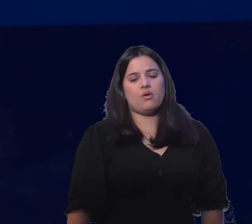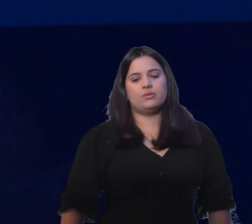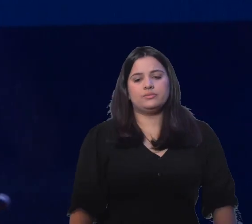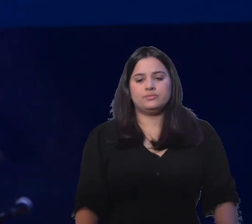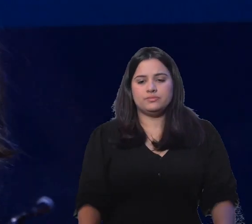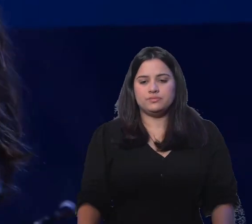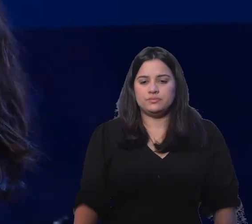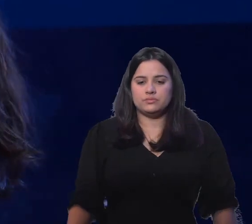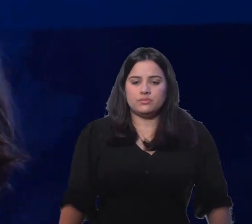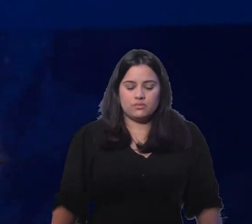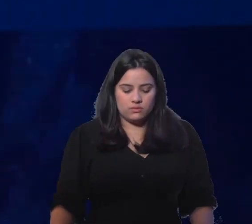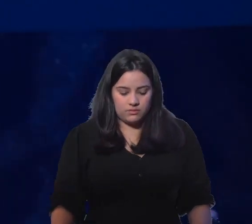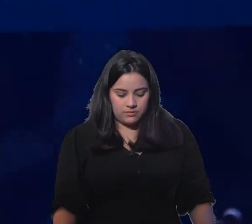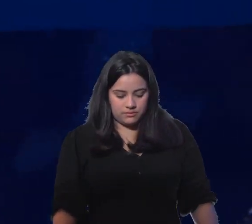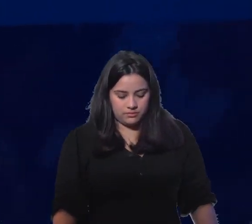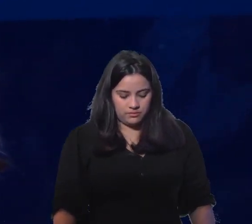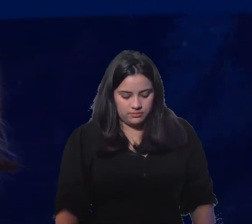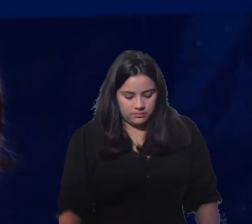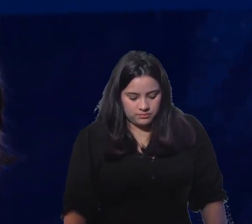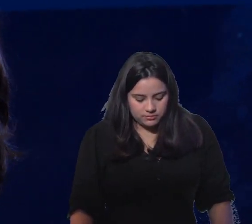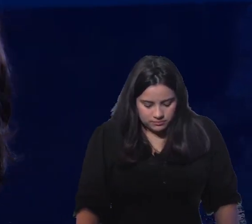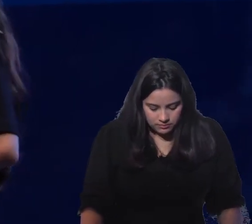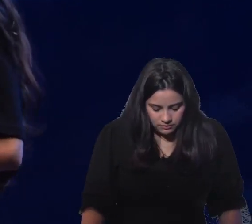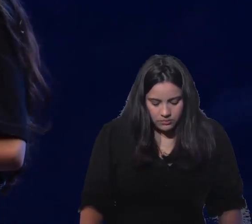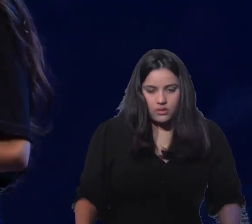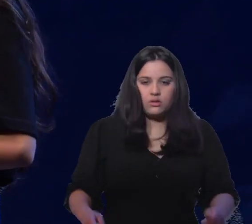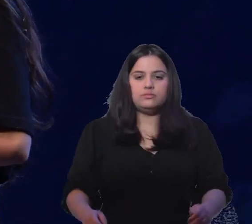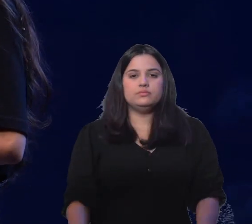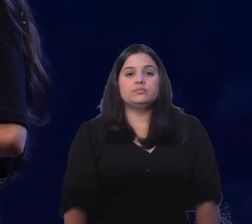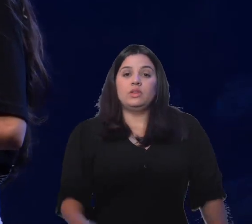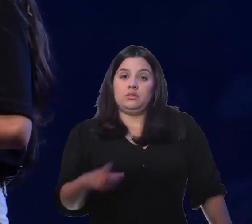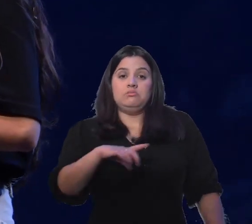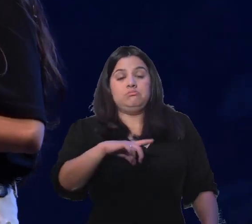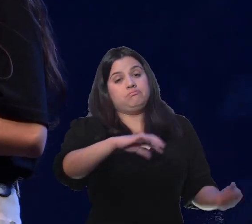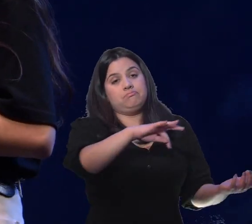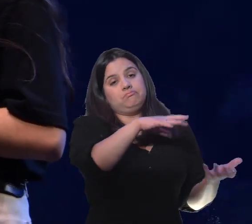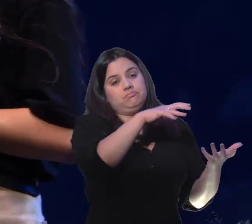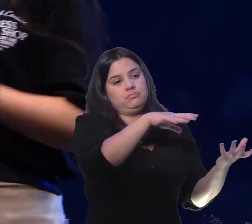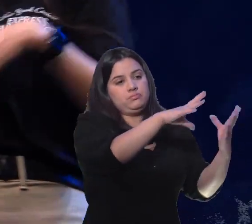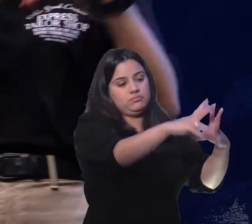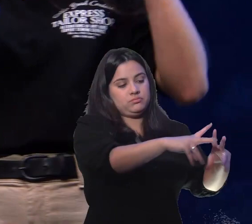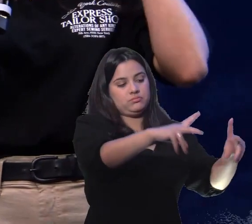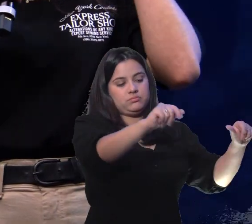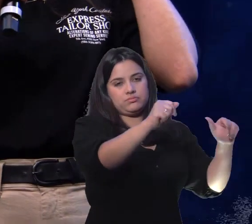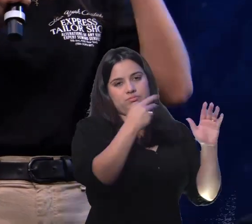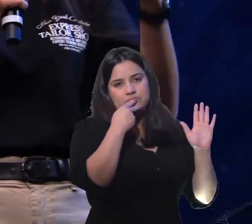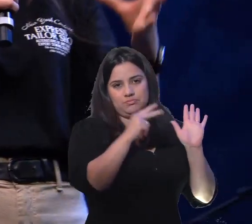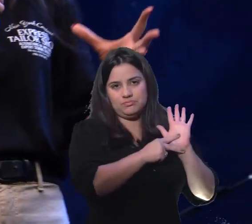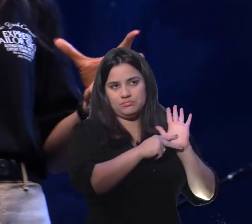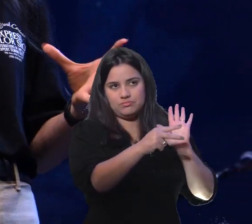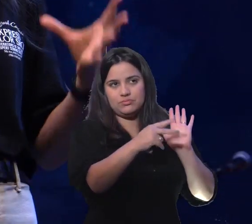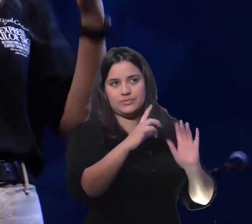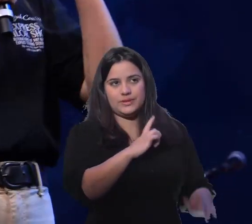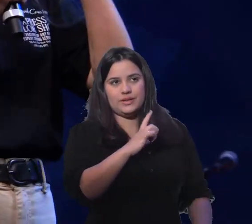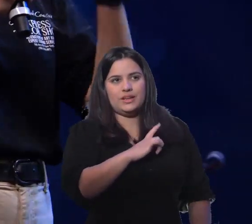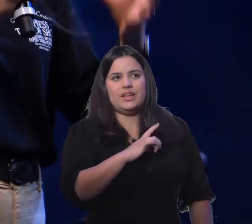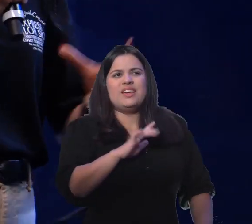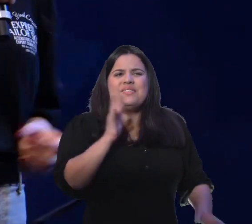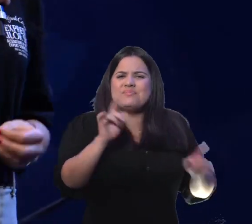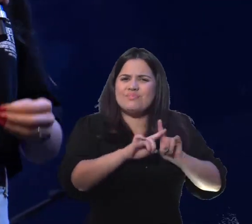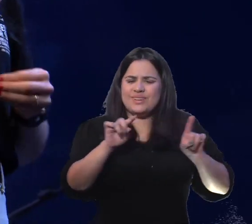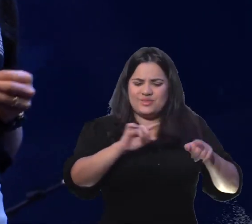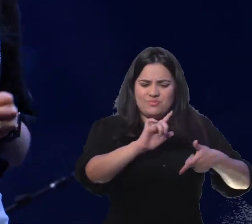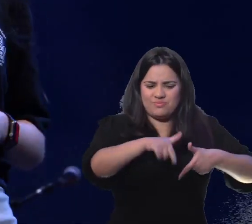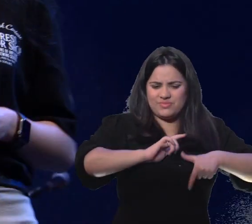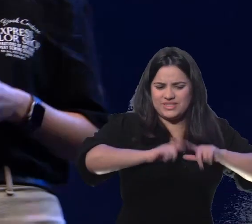tal, tal, e que eles iam se multiplicar, crescer, e ele daria aquela terra para eles. E mesmo assim, mesmo tendo visto todas as